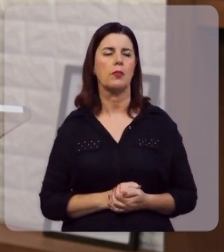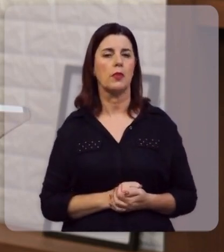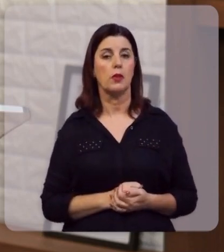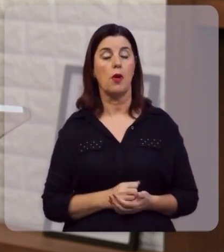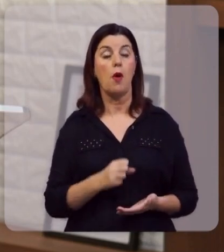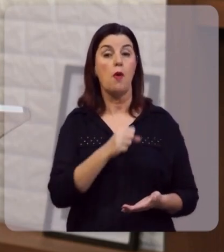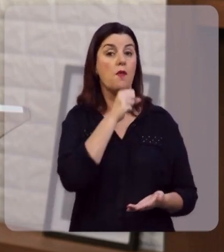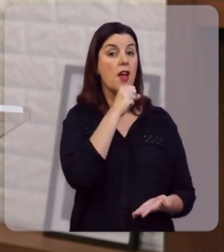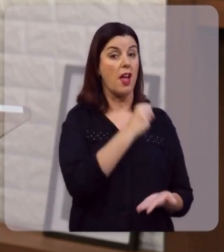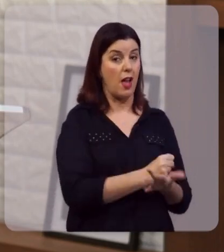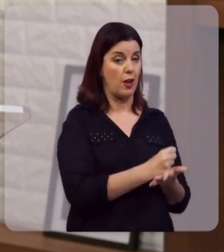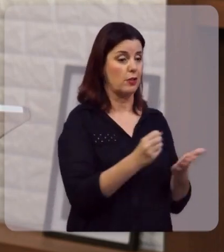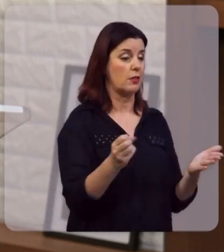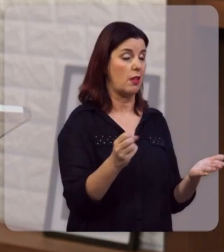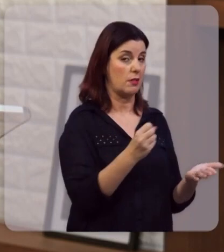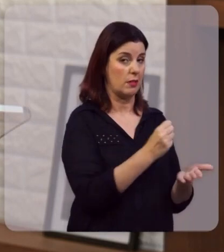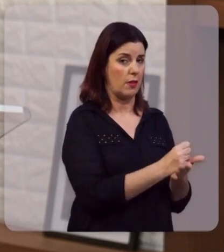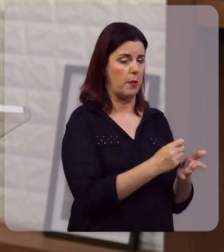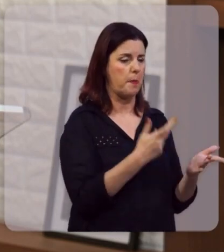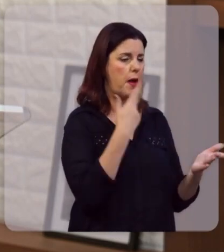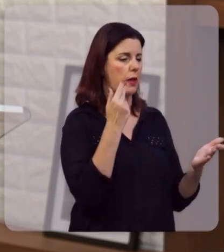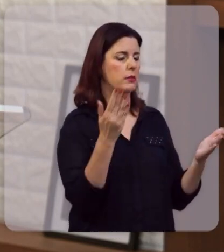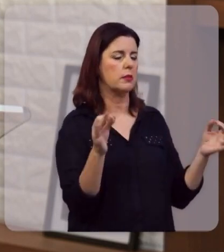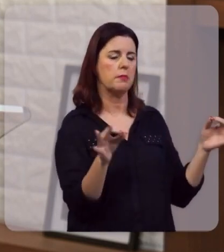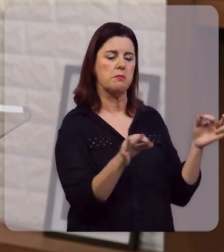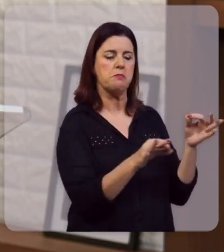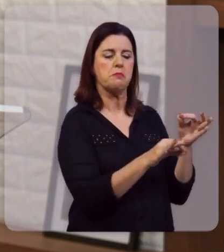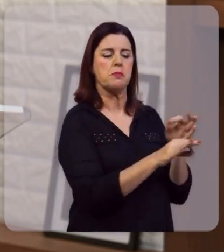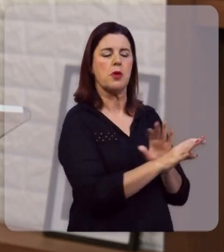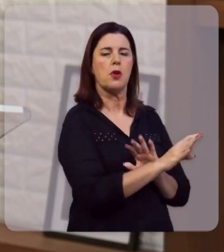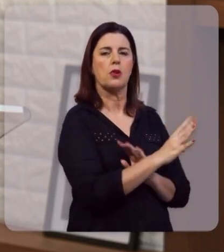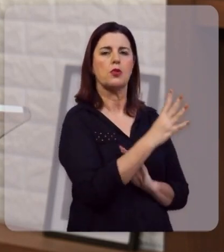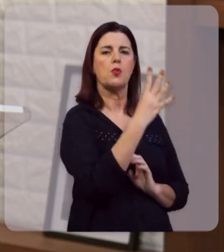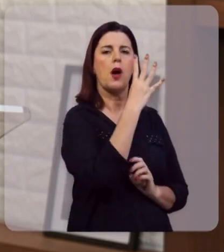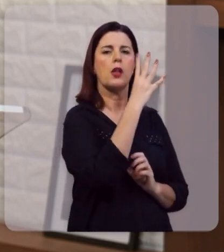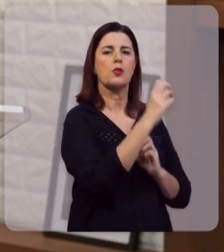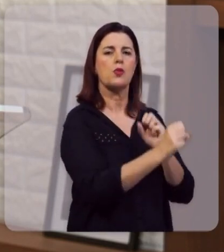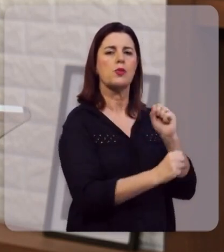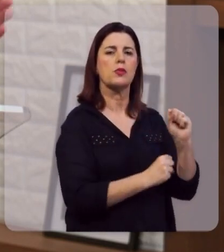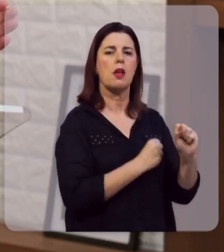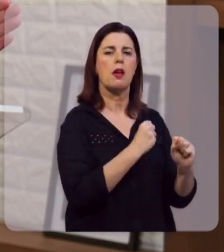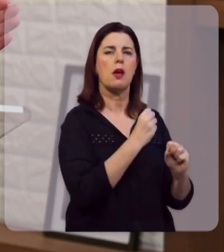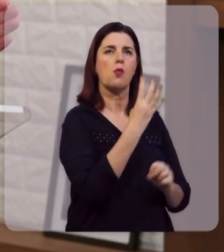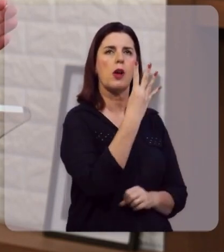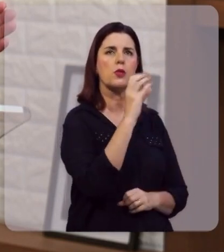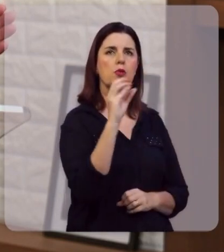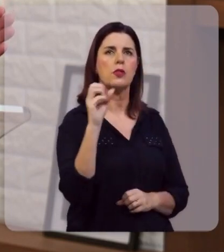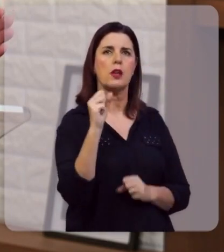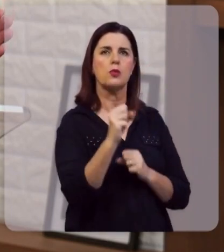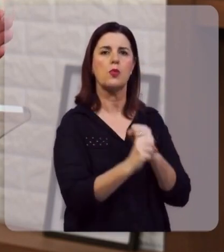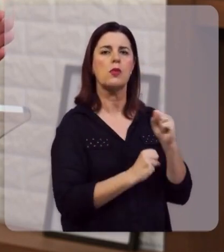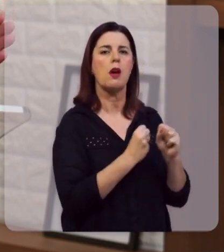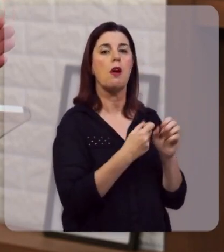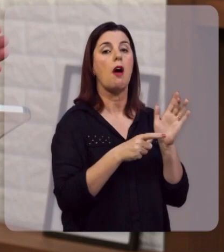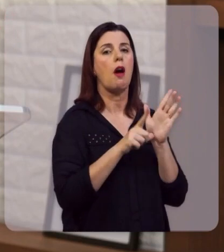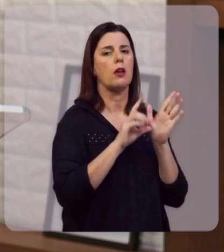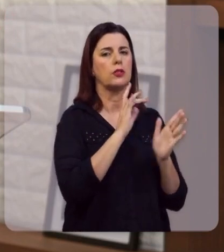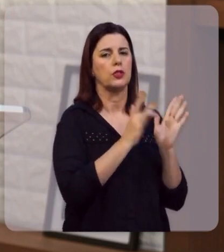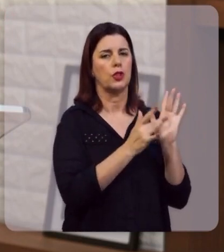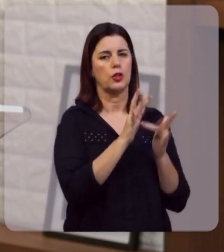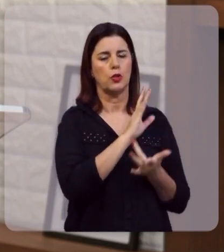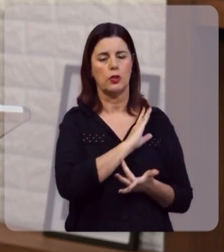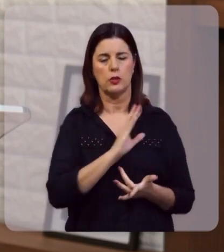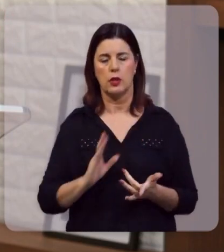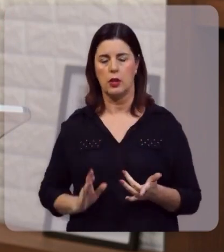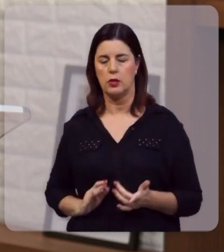O Velho Testamento fecha suas páginas 400 anos antes de Cristo. E